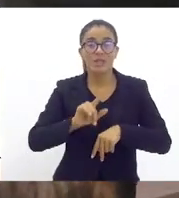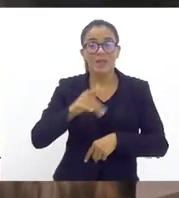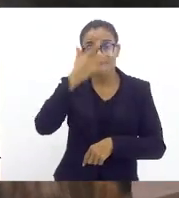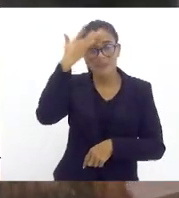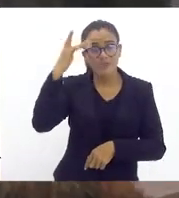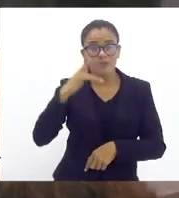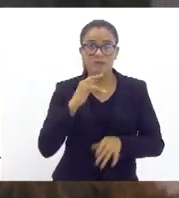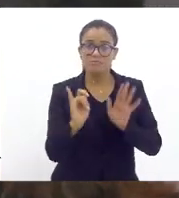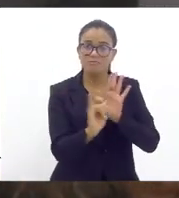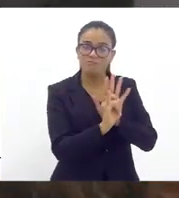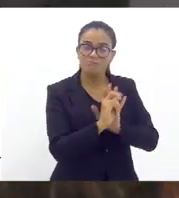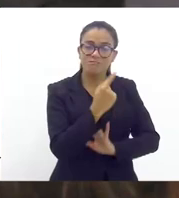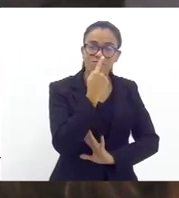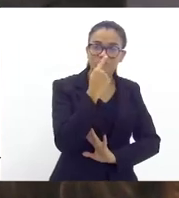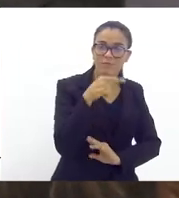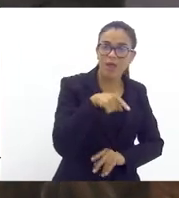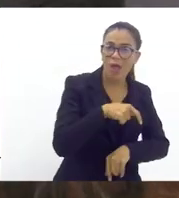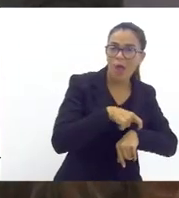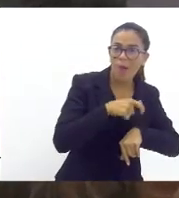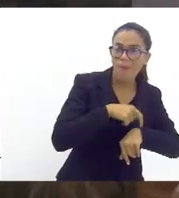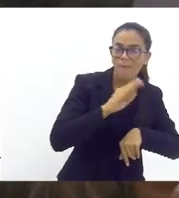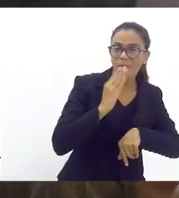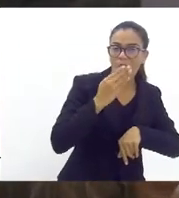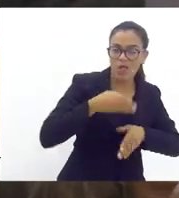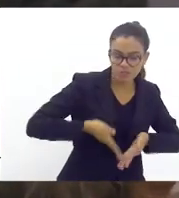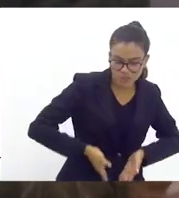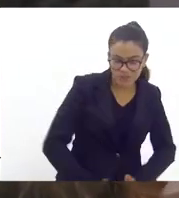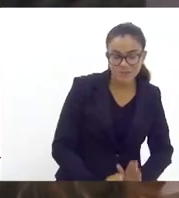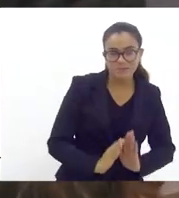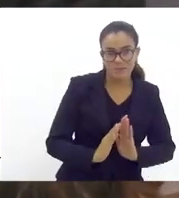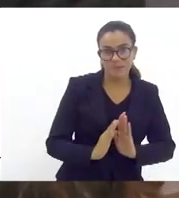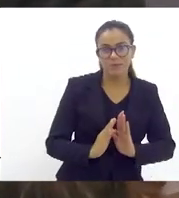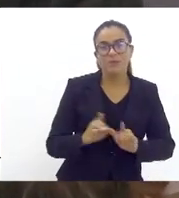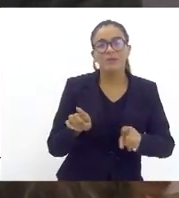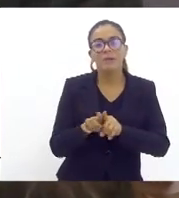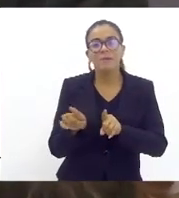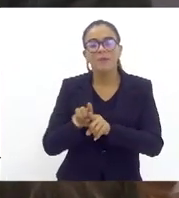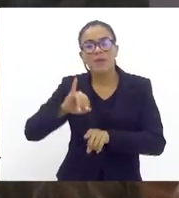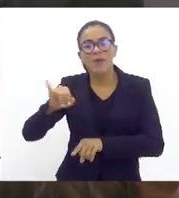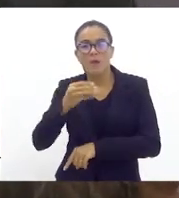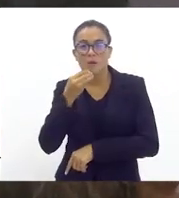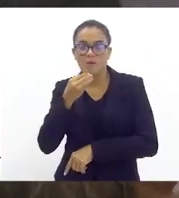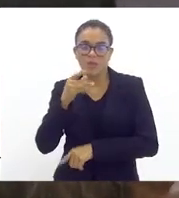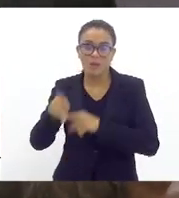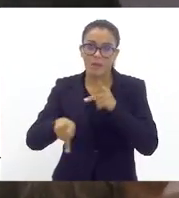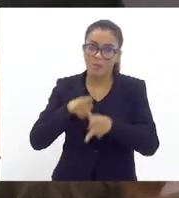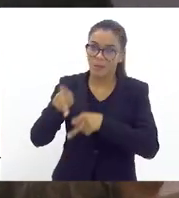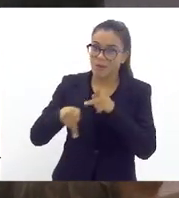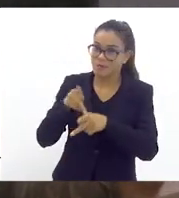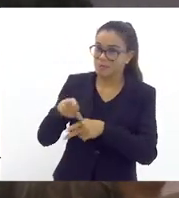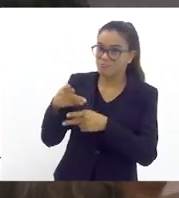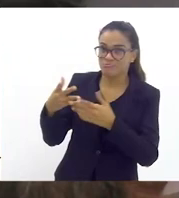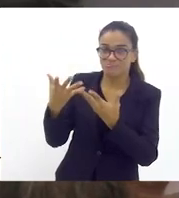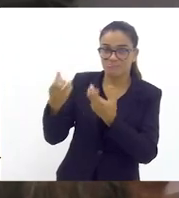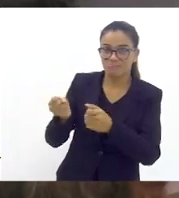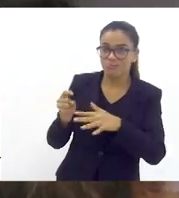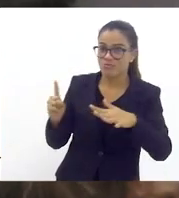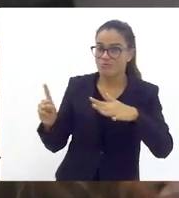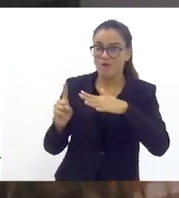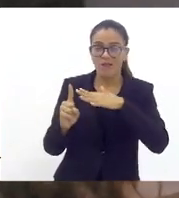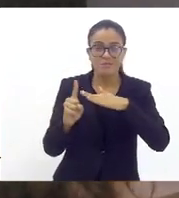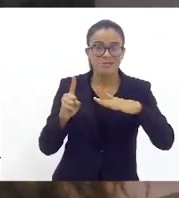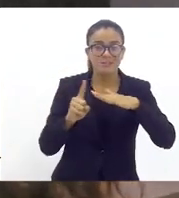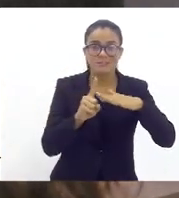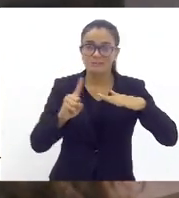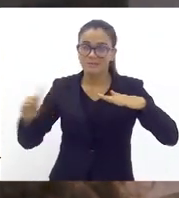que se identificam com o gênero do nascimento e, por isso, acessam oportunidades que a nossa população não acessa, e por isso essa audiência,